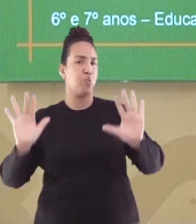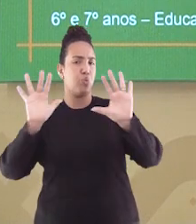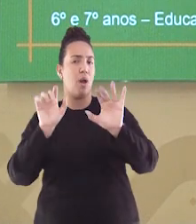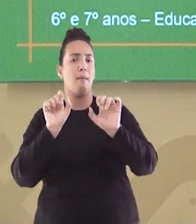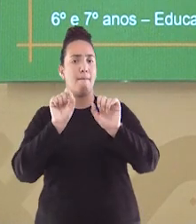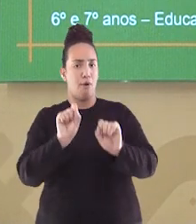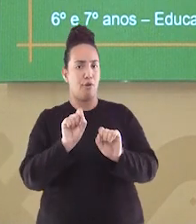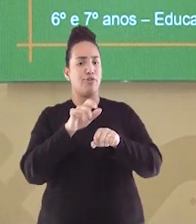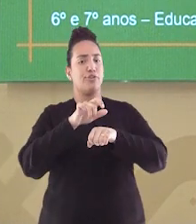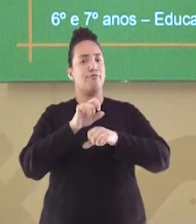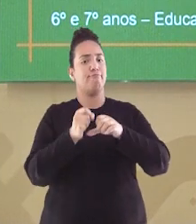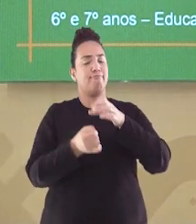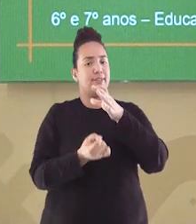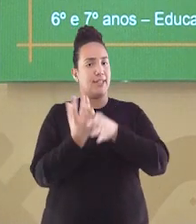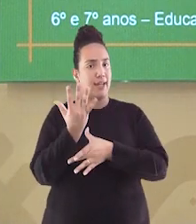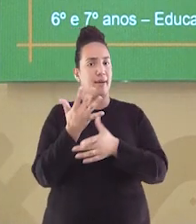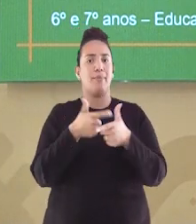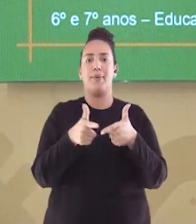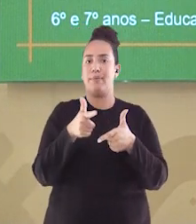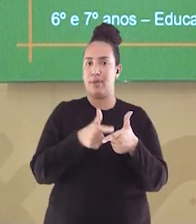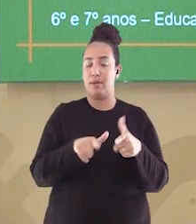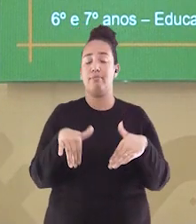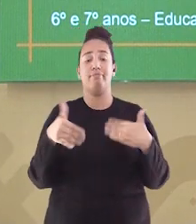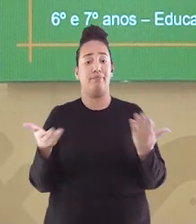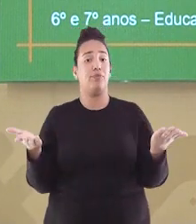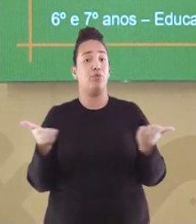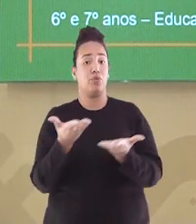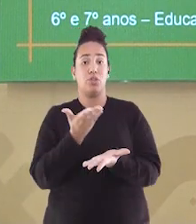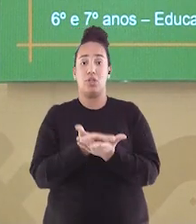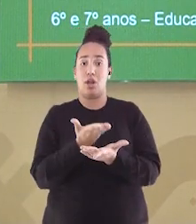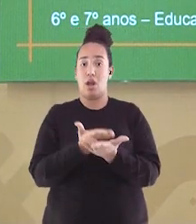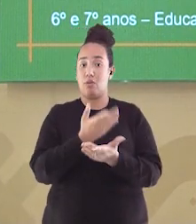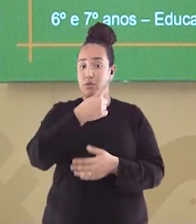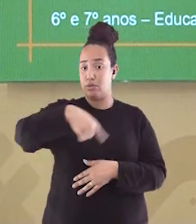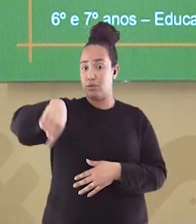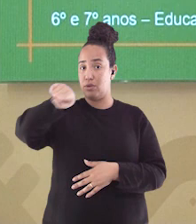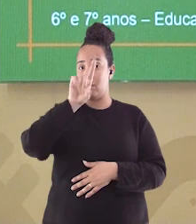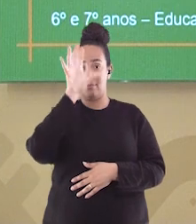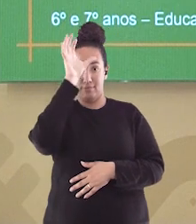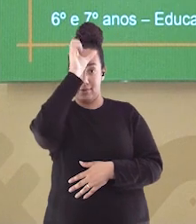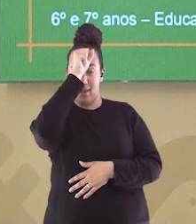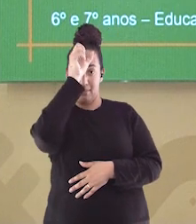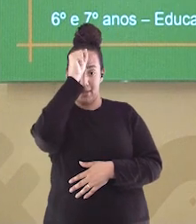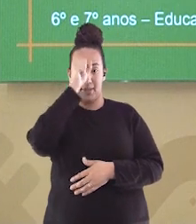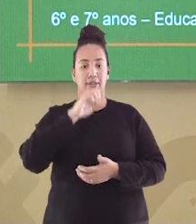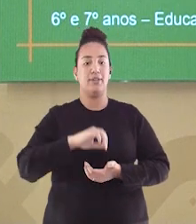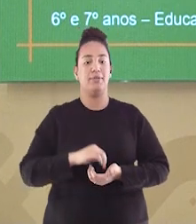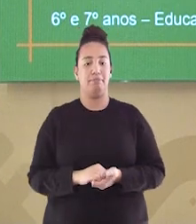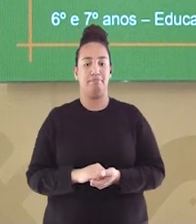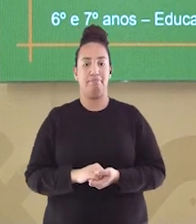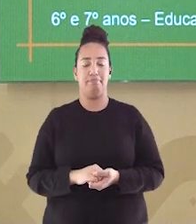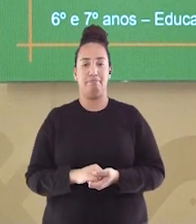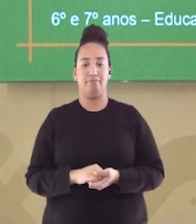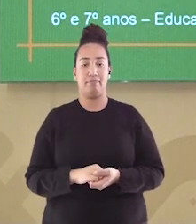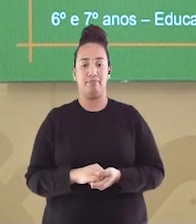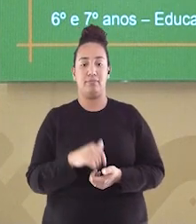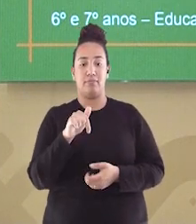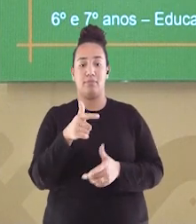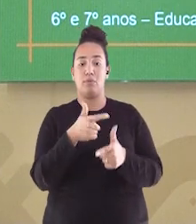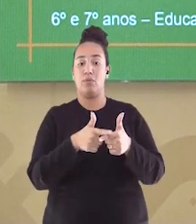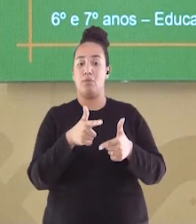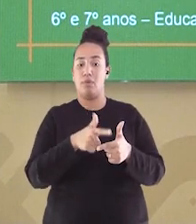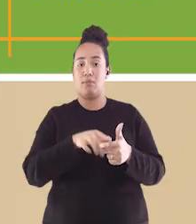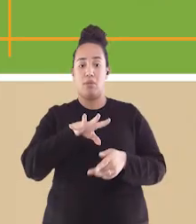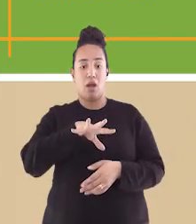problema? Pois é o que a gente vai ver hoje na aula prisão de ar, inversão térmica e os problemas respiratórios.